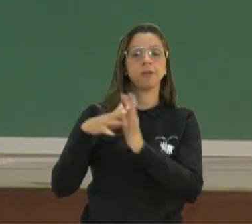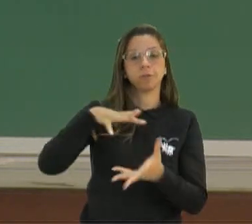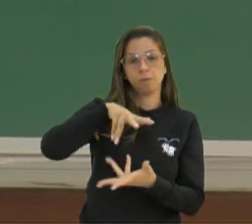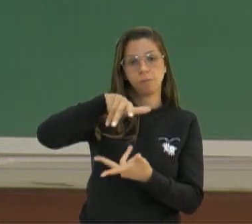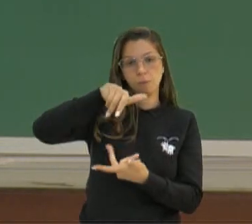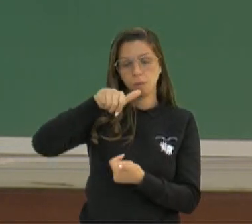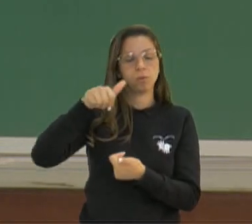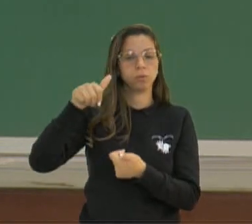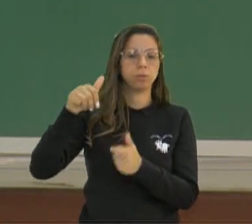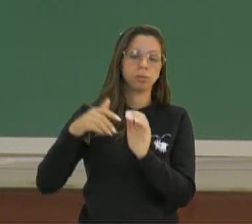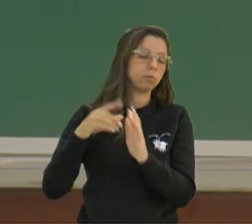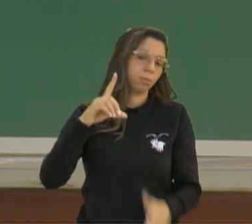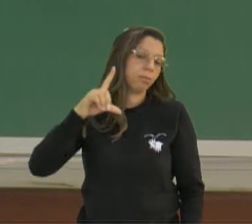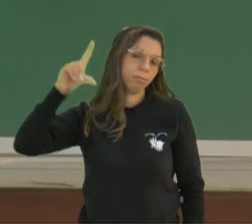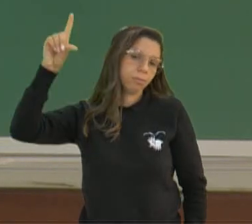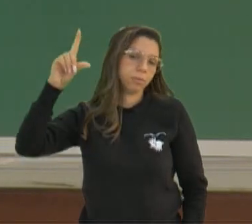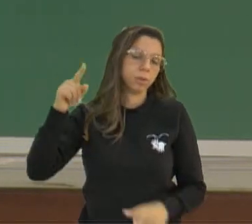ali,